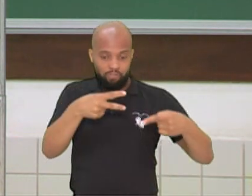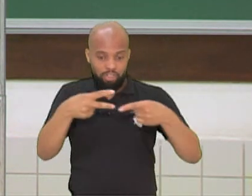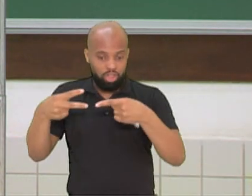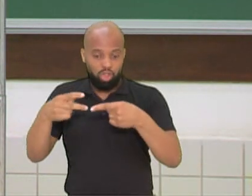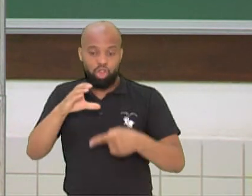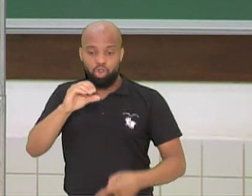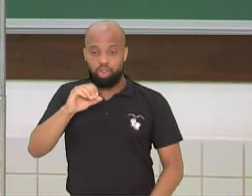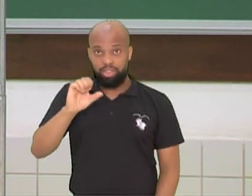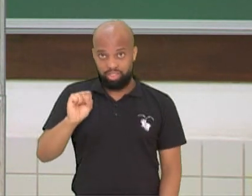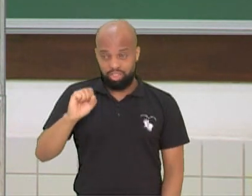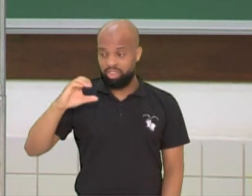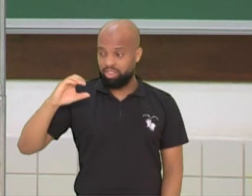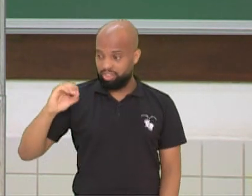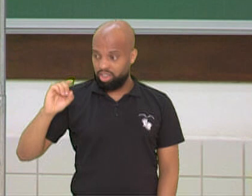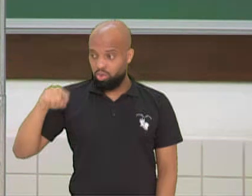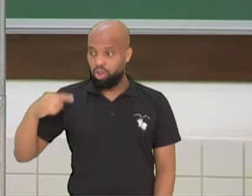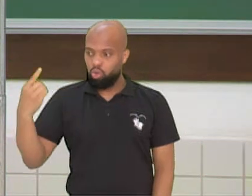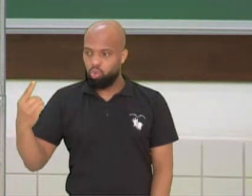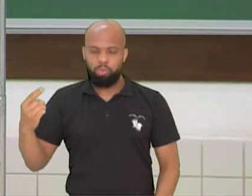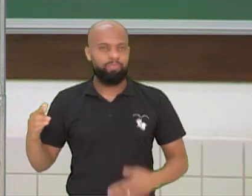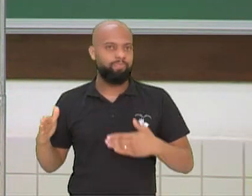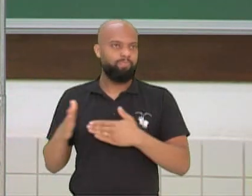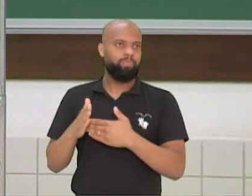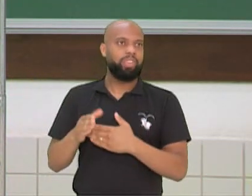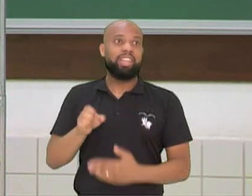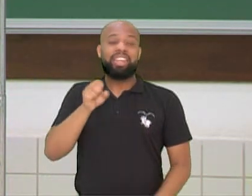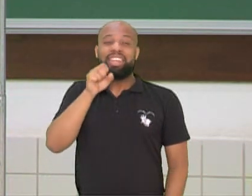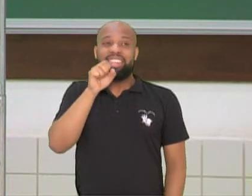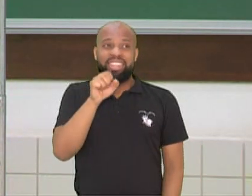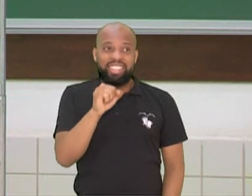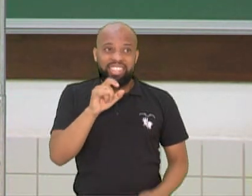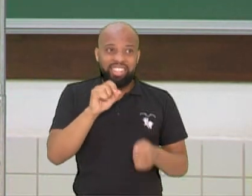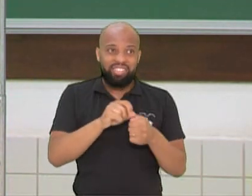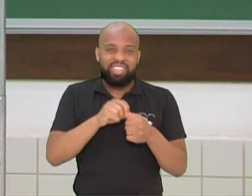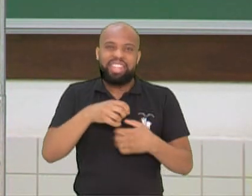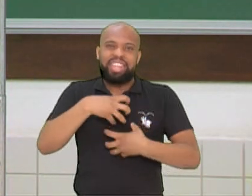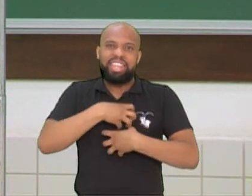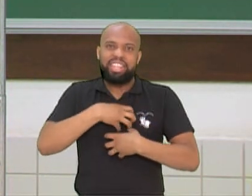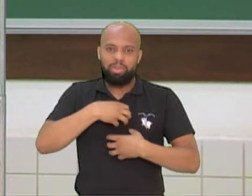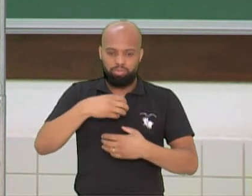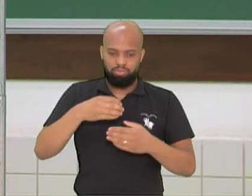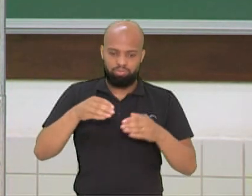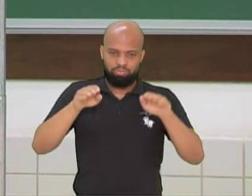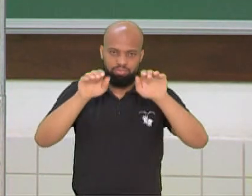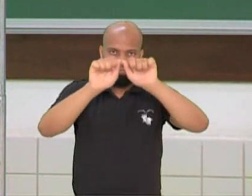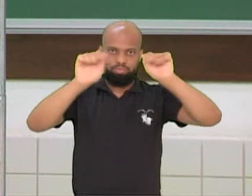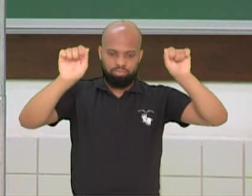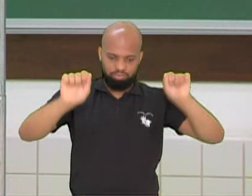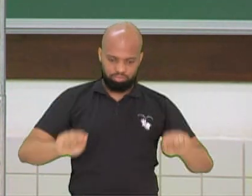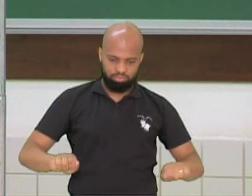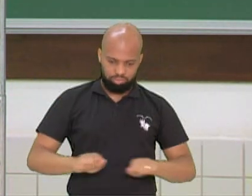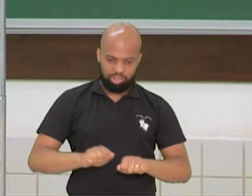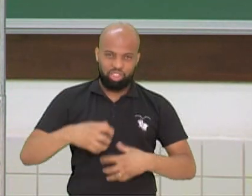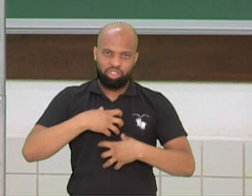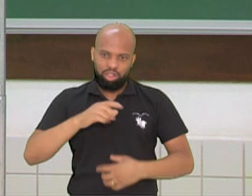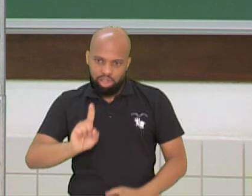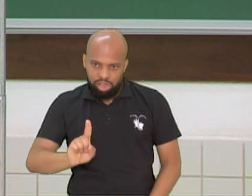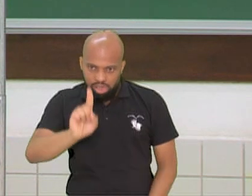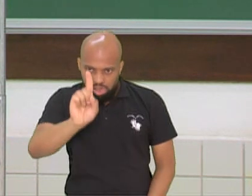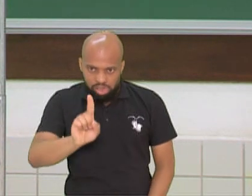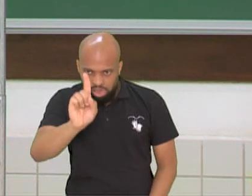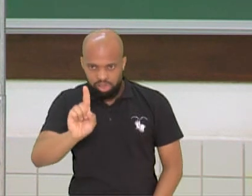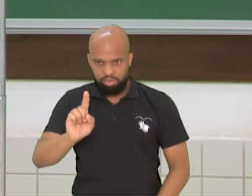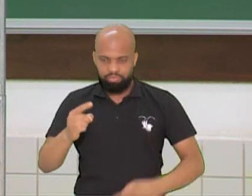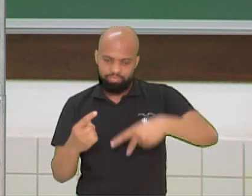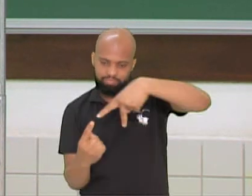graus é 1, que é o máximo, né? E se passar 90 graus, ou seja, paralelamente aqui a